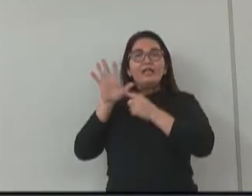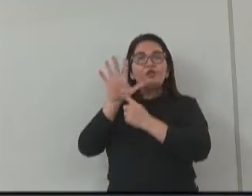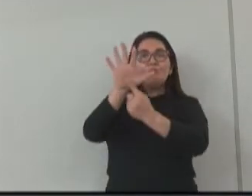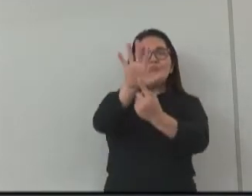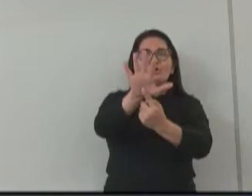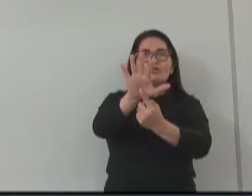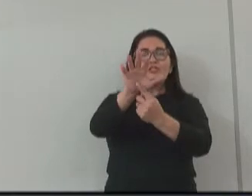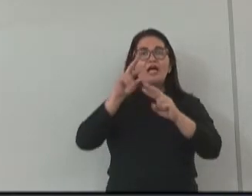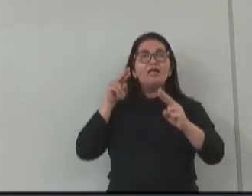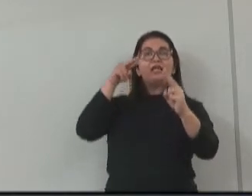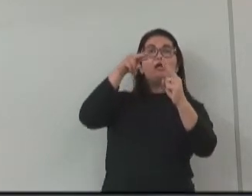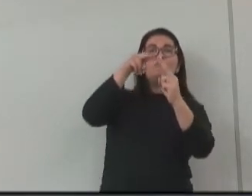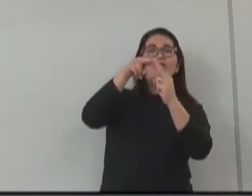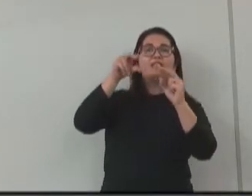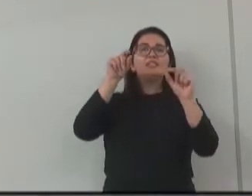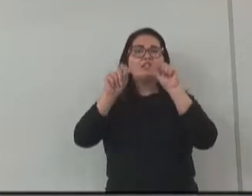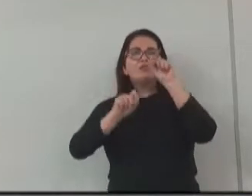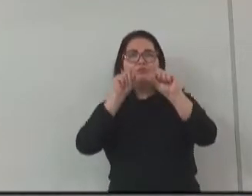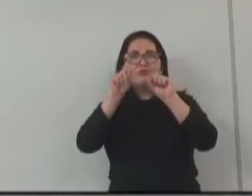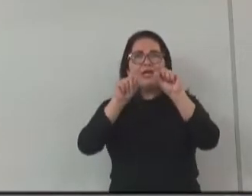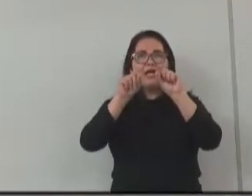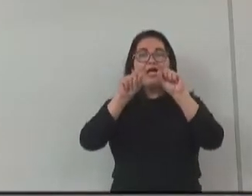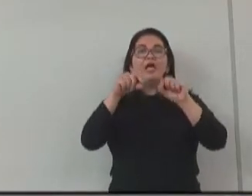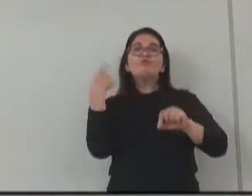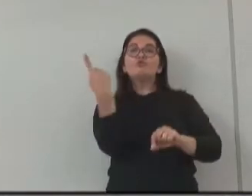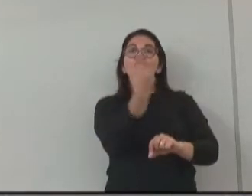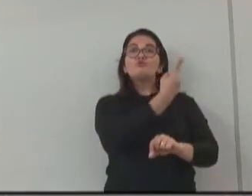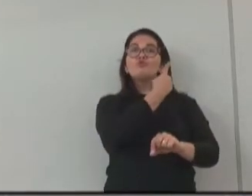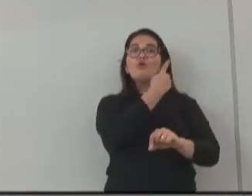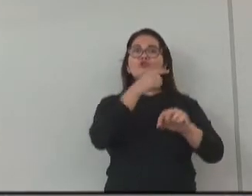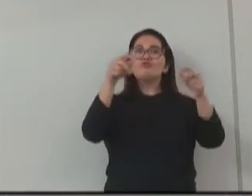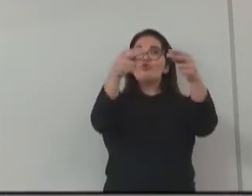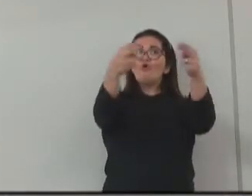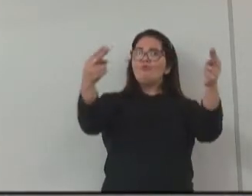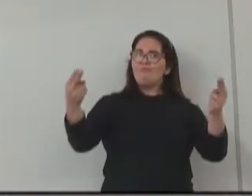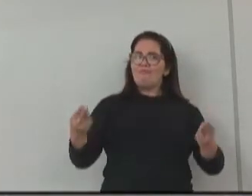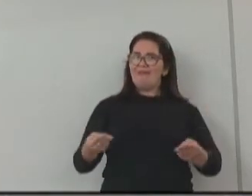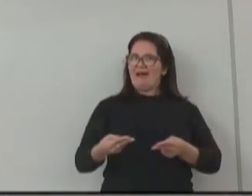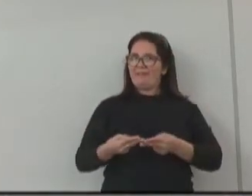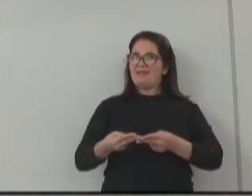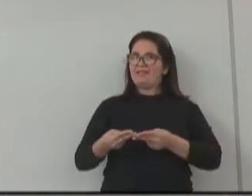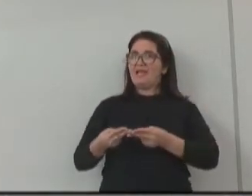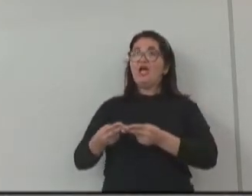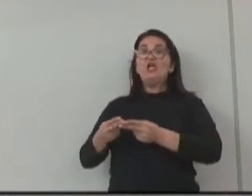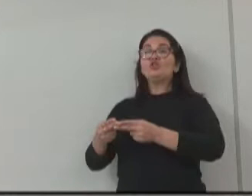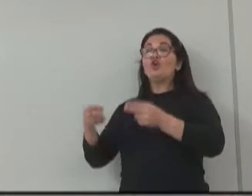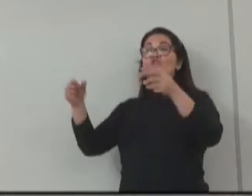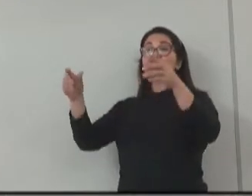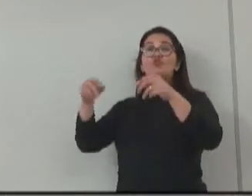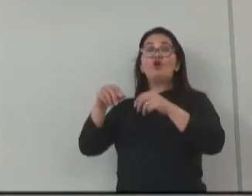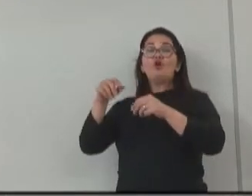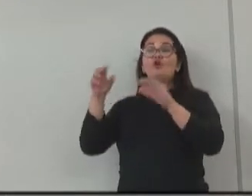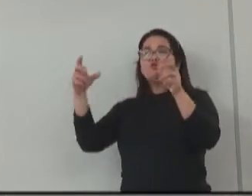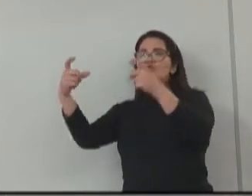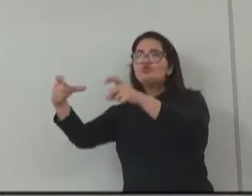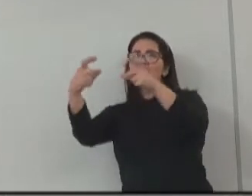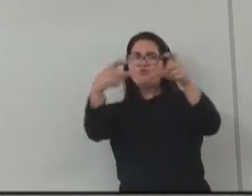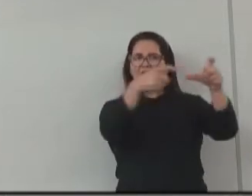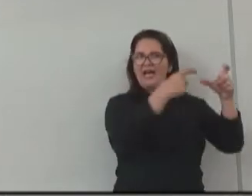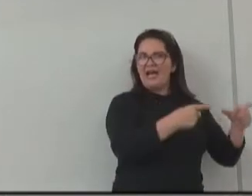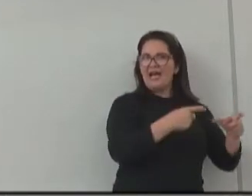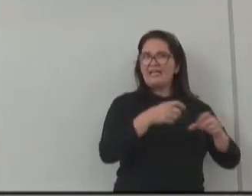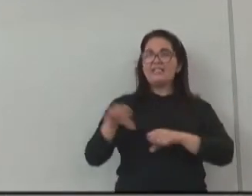representações políticas, essas aí são os nossos mapas, as nossas localizações, onde estão os